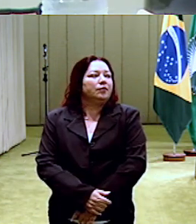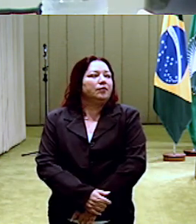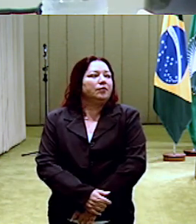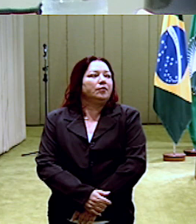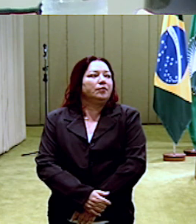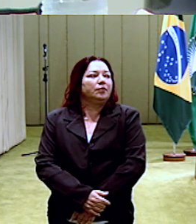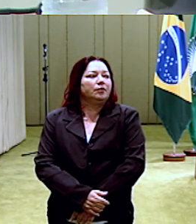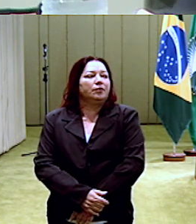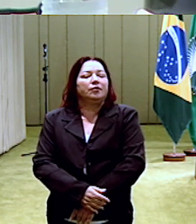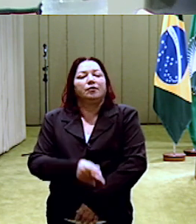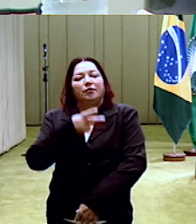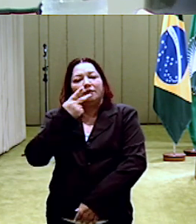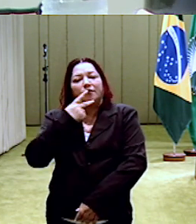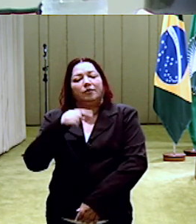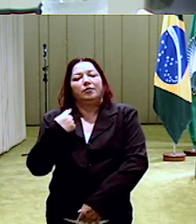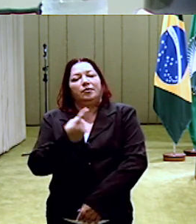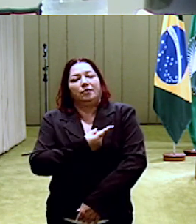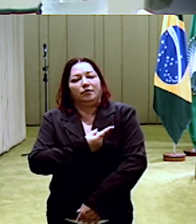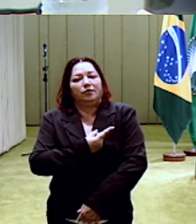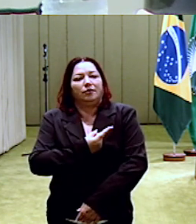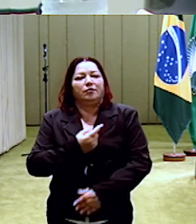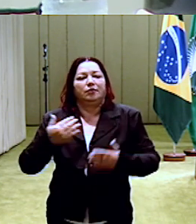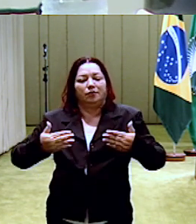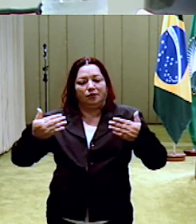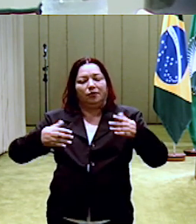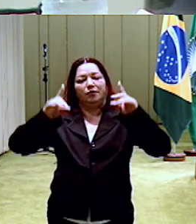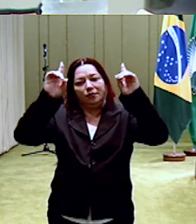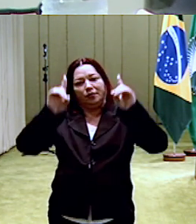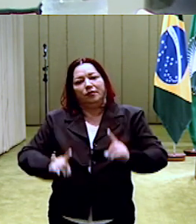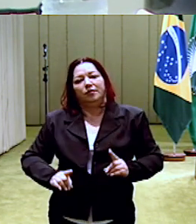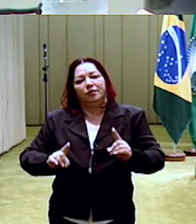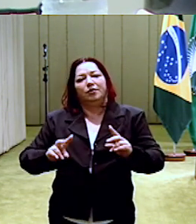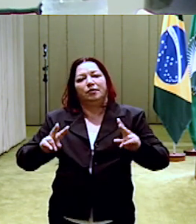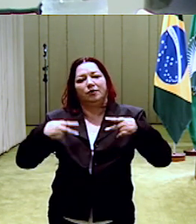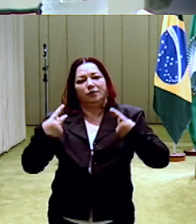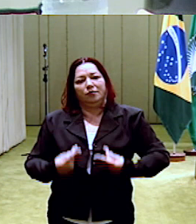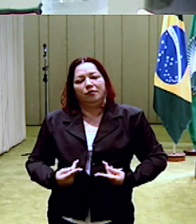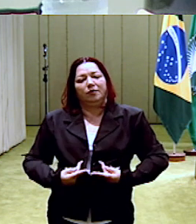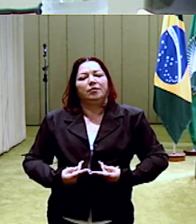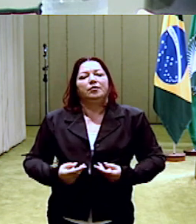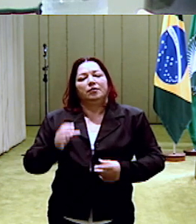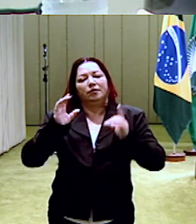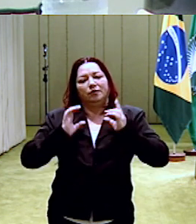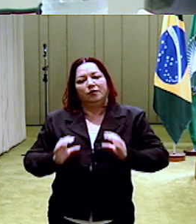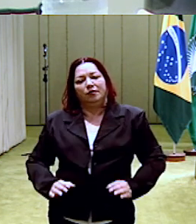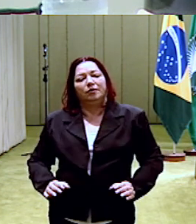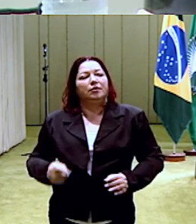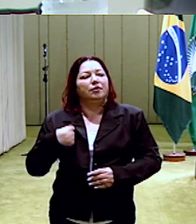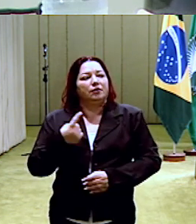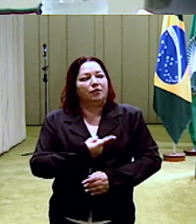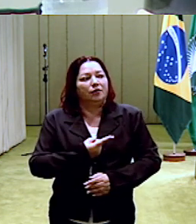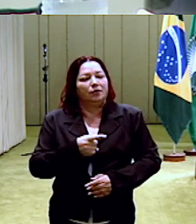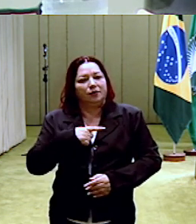E preciso dizer inicialmente que nós, aqui no âmbito do Ministério dos Direitos Humanos e da Cidadania, hoje contamos com